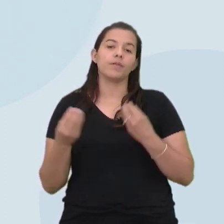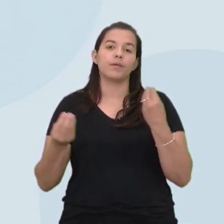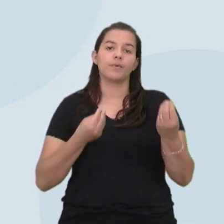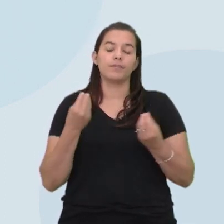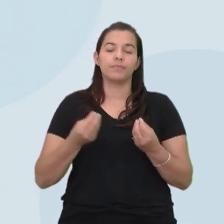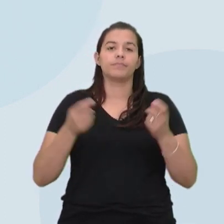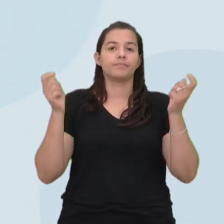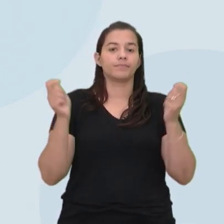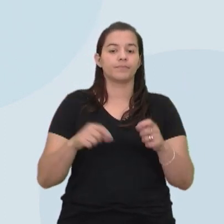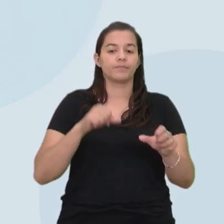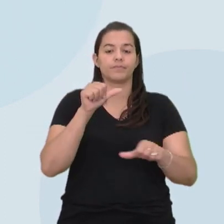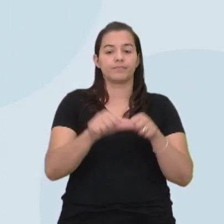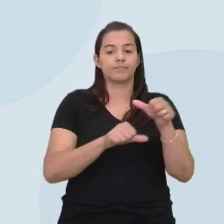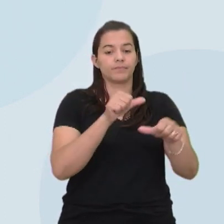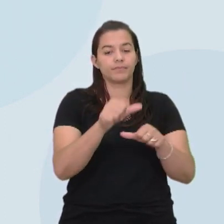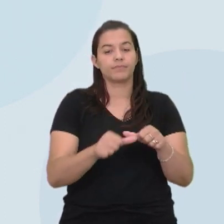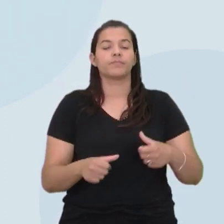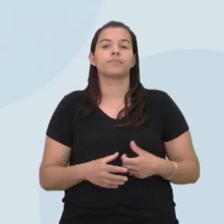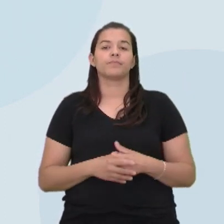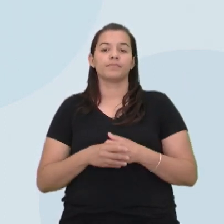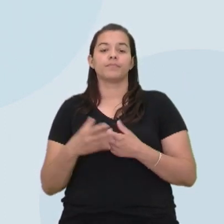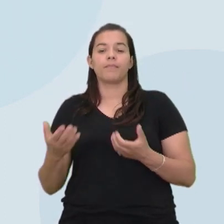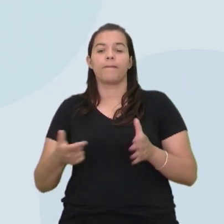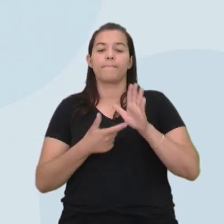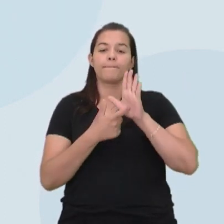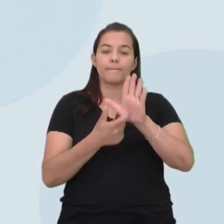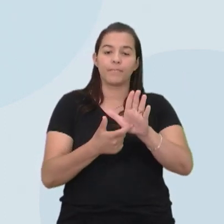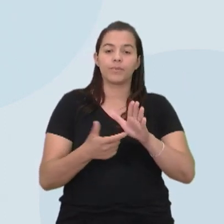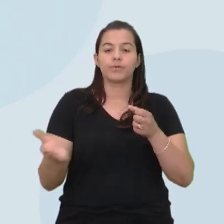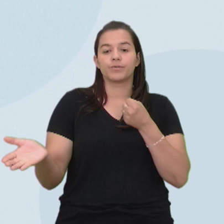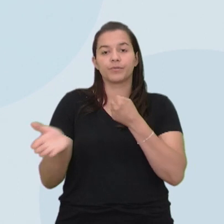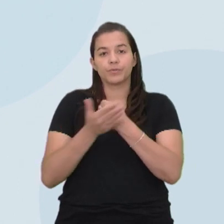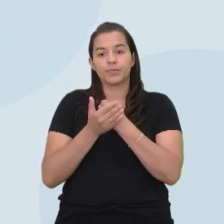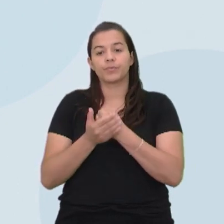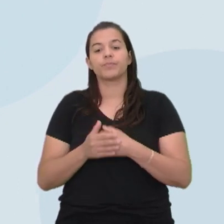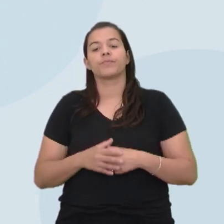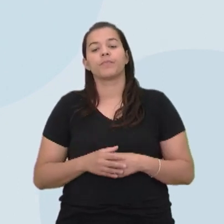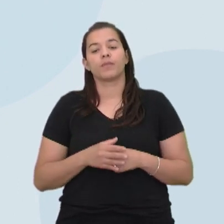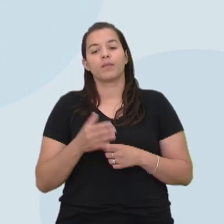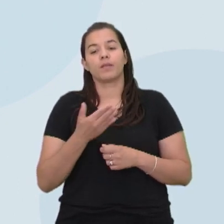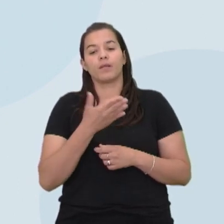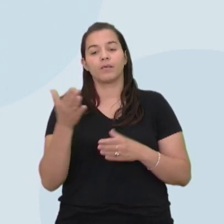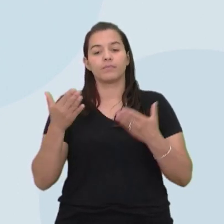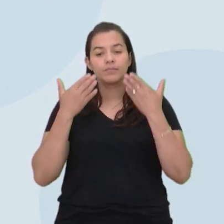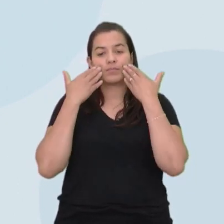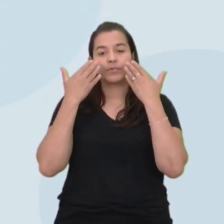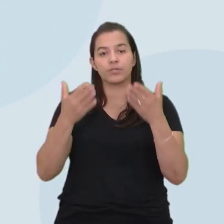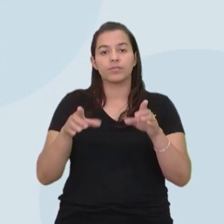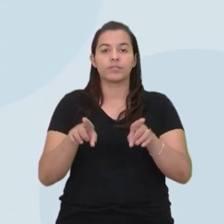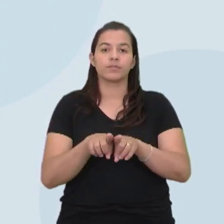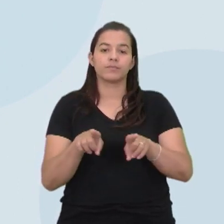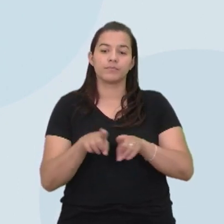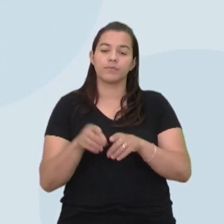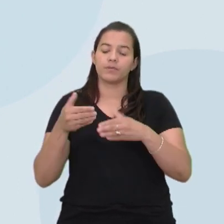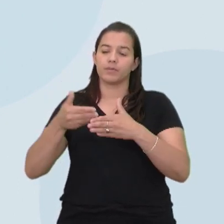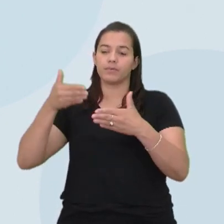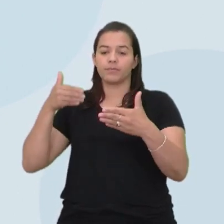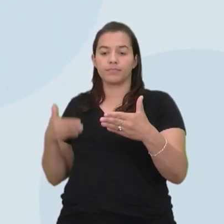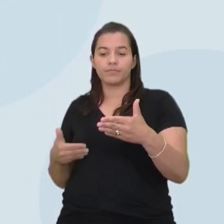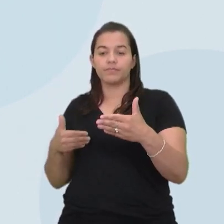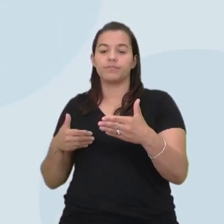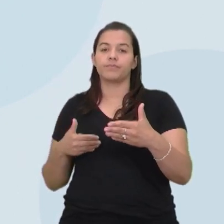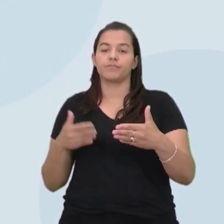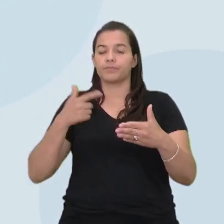mudar. Remova os efeitos gráficos, mostre, esconda. Vá para a camada da frente aqui, camada da frente, camada da trás. É fazer o